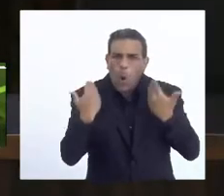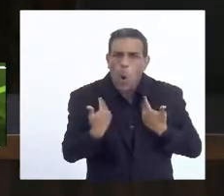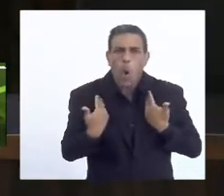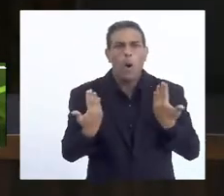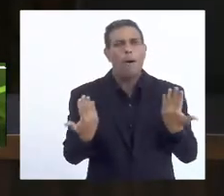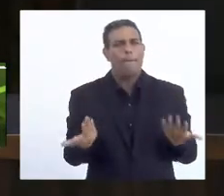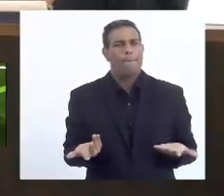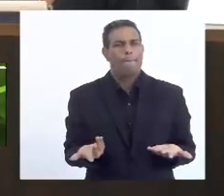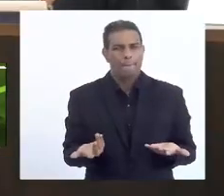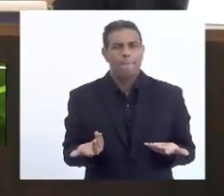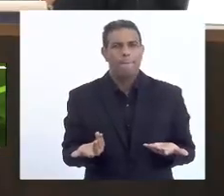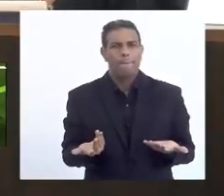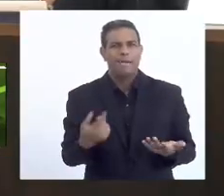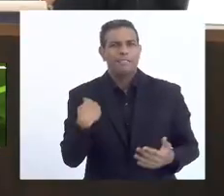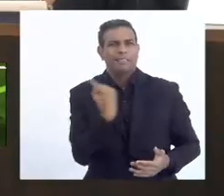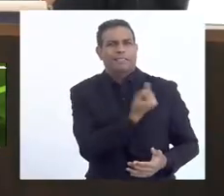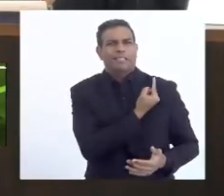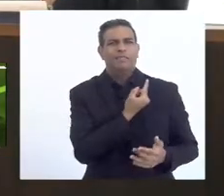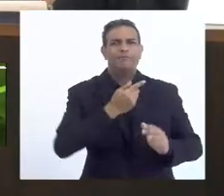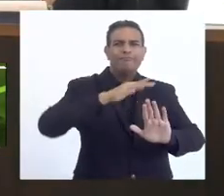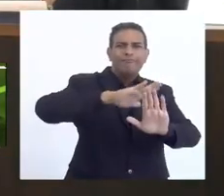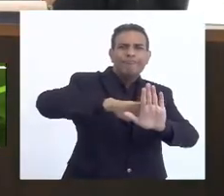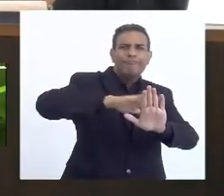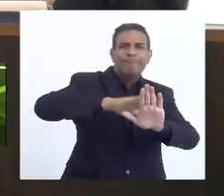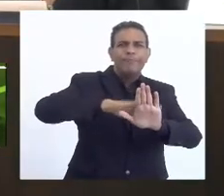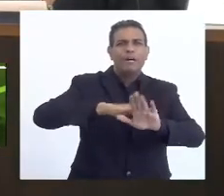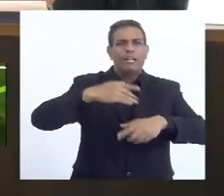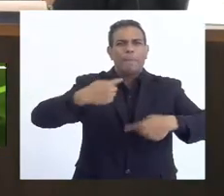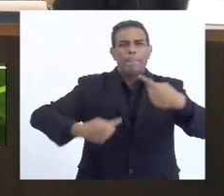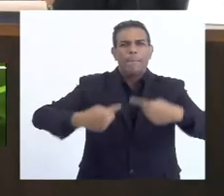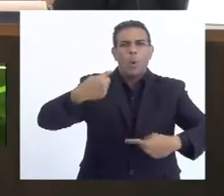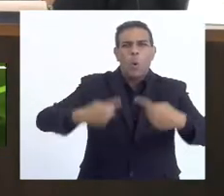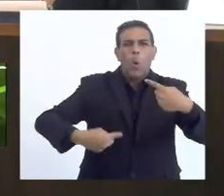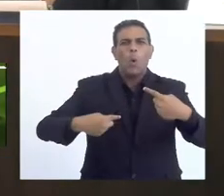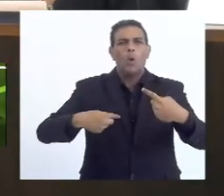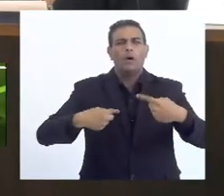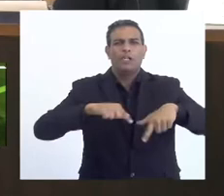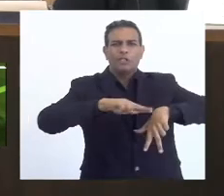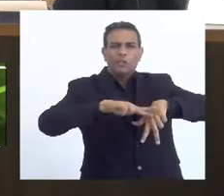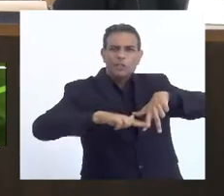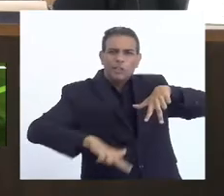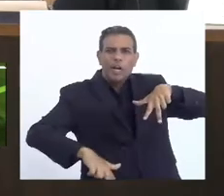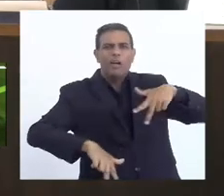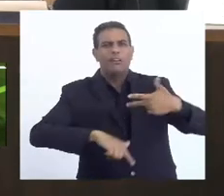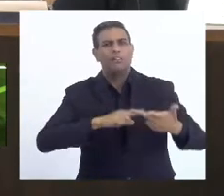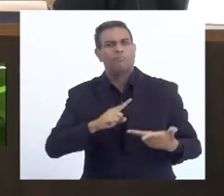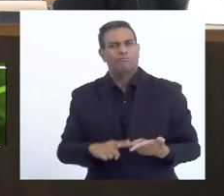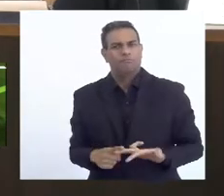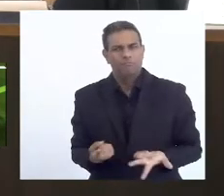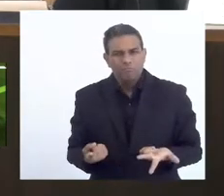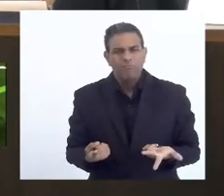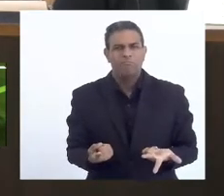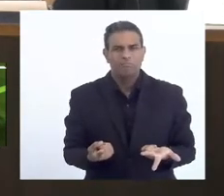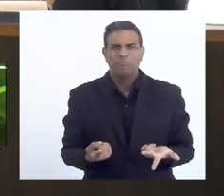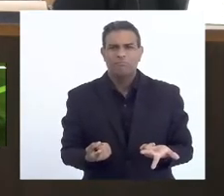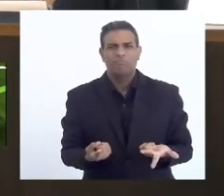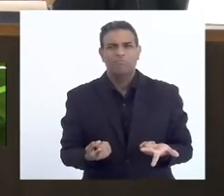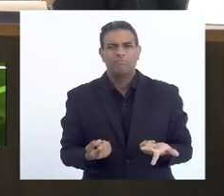com a nossa ideologia política, a nossa questão de gênero, a nossa questão